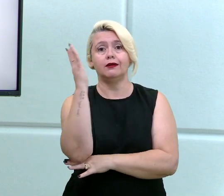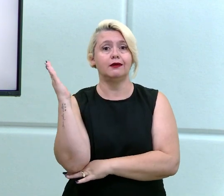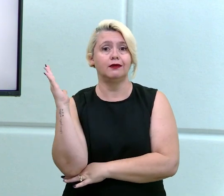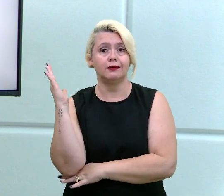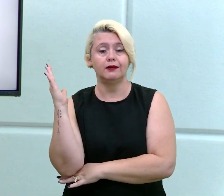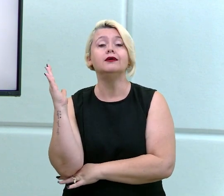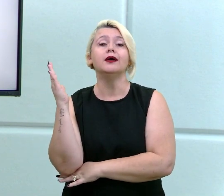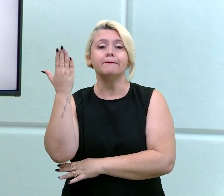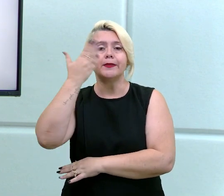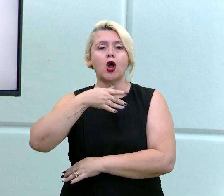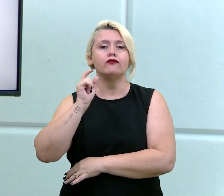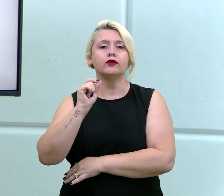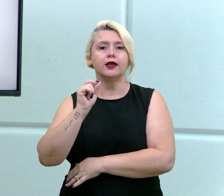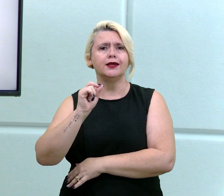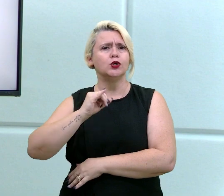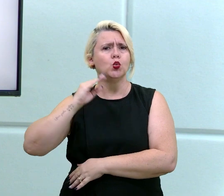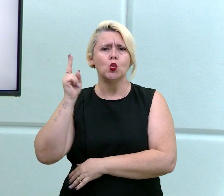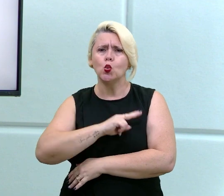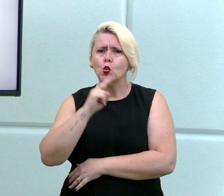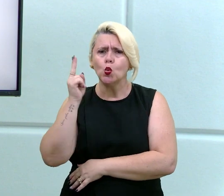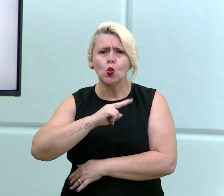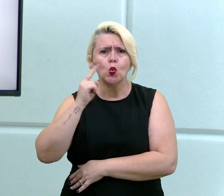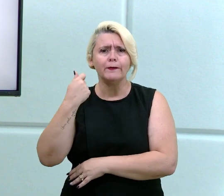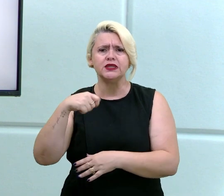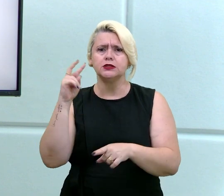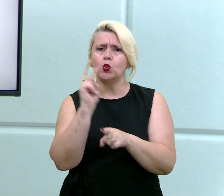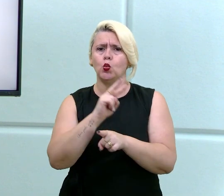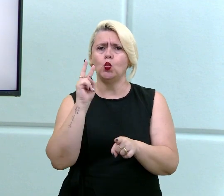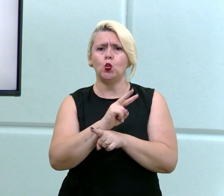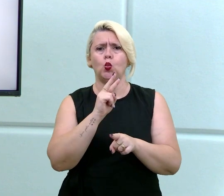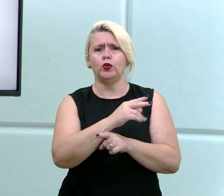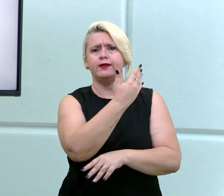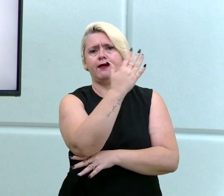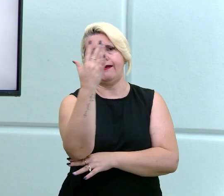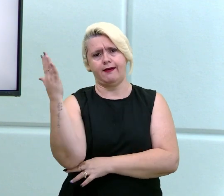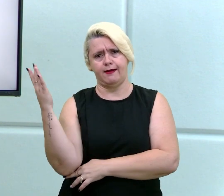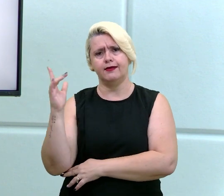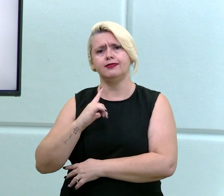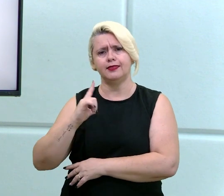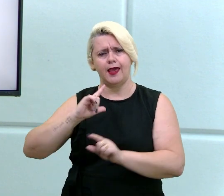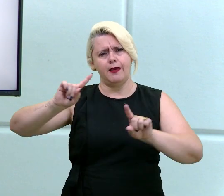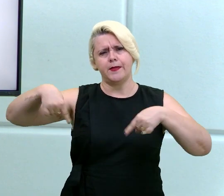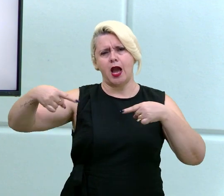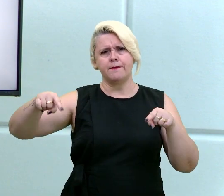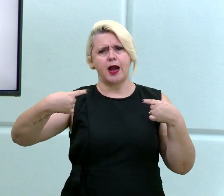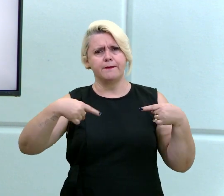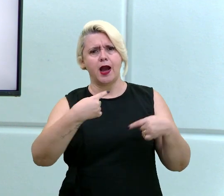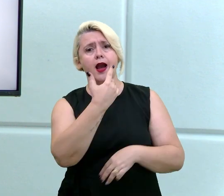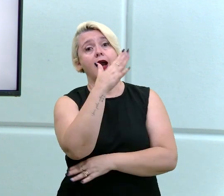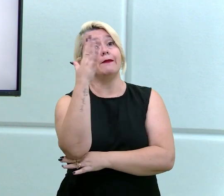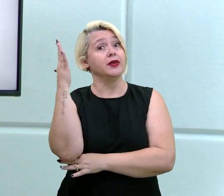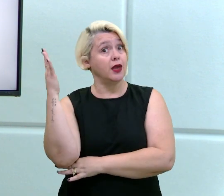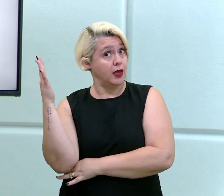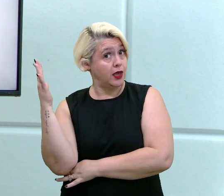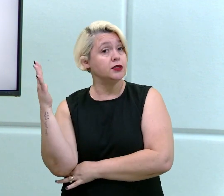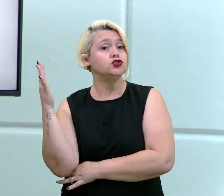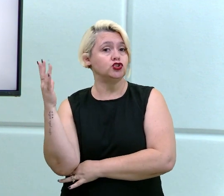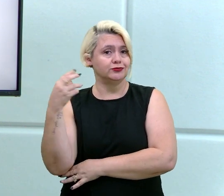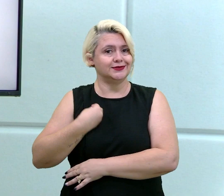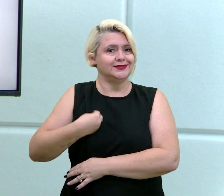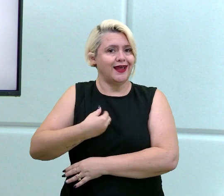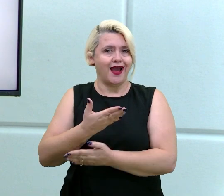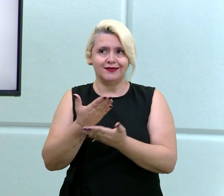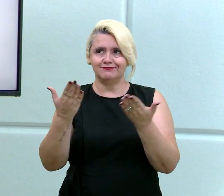é essencial, né, é urgente. E há diversos desafios aí do meio ambiente que